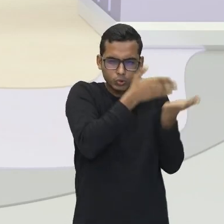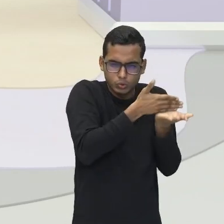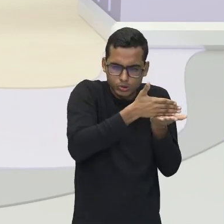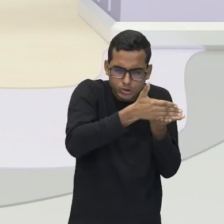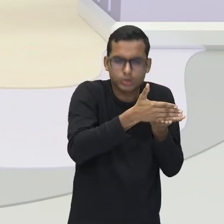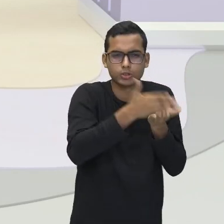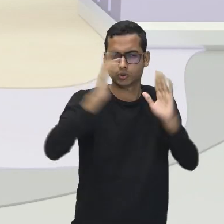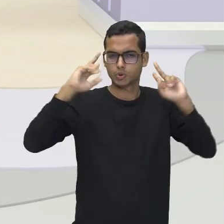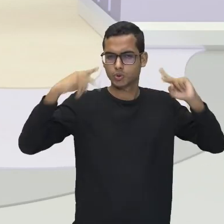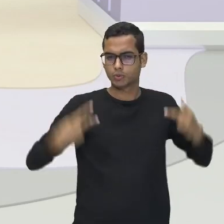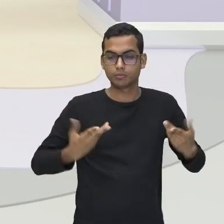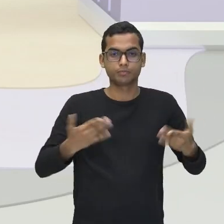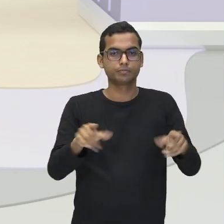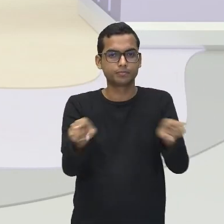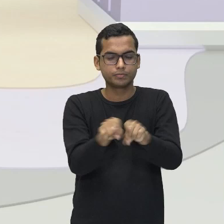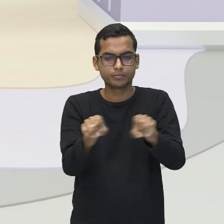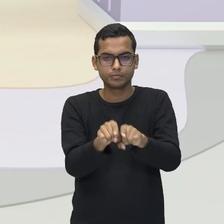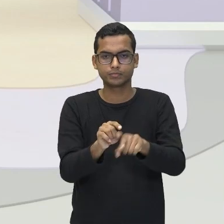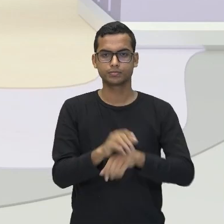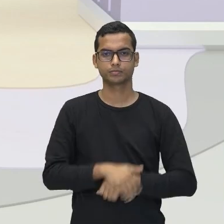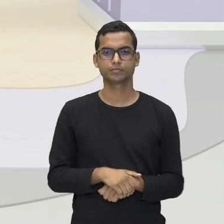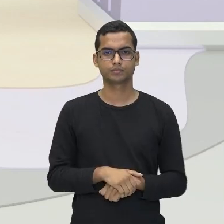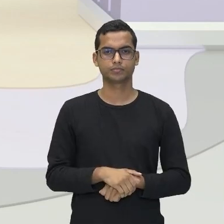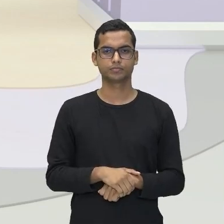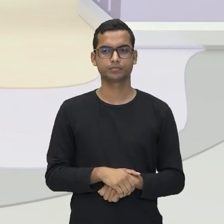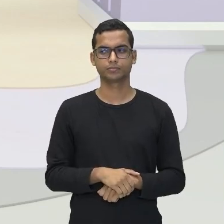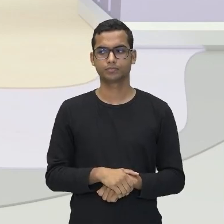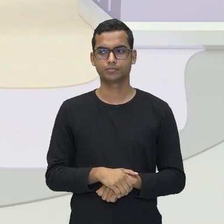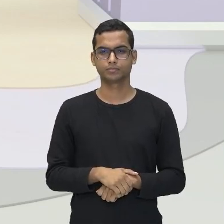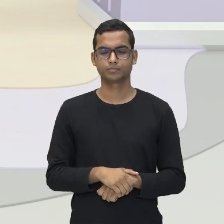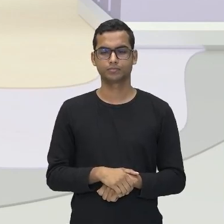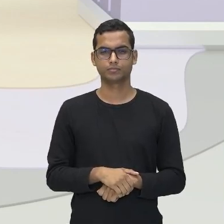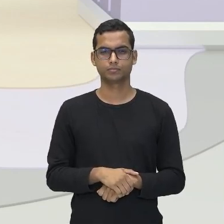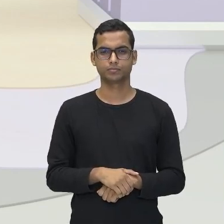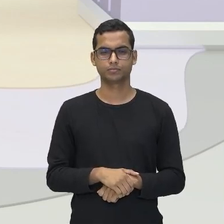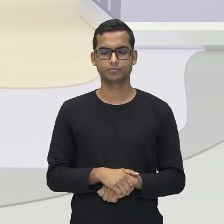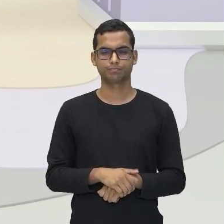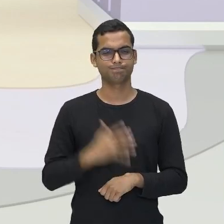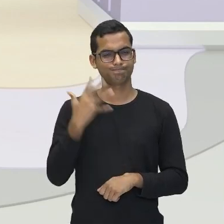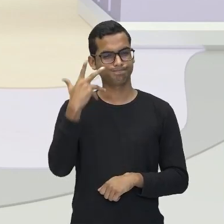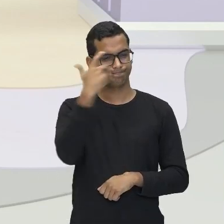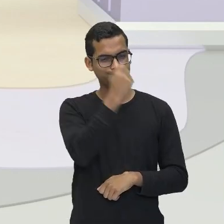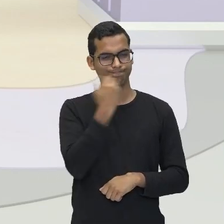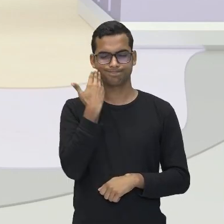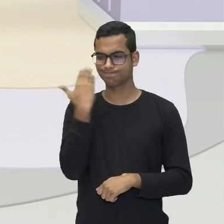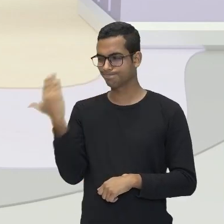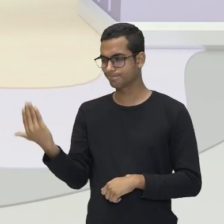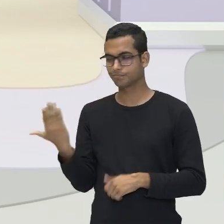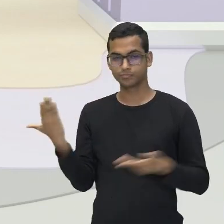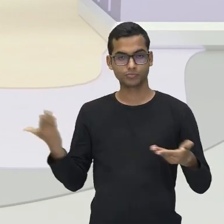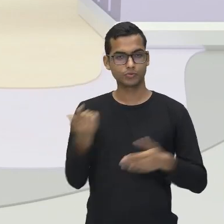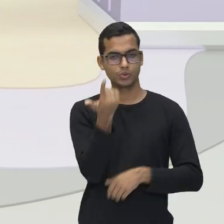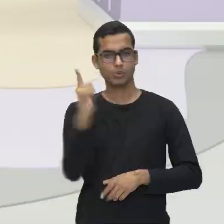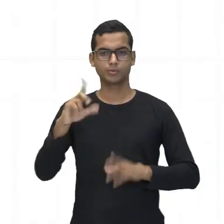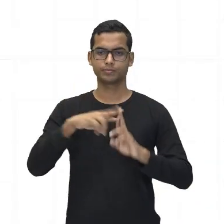bonito esse símbolo. E vamos agora para a próxima